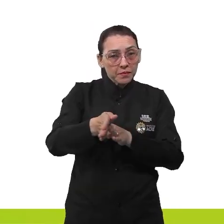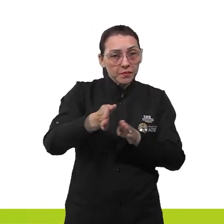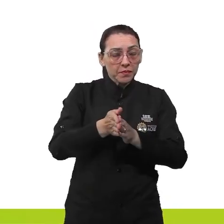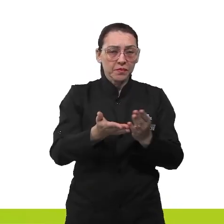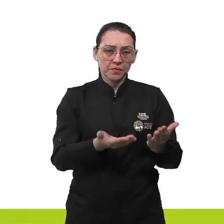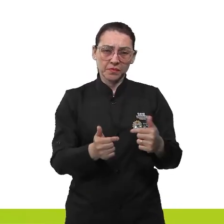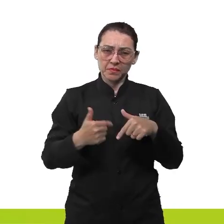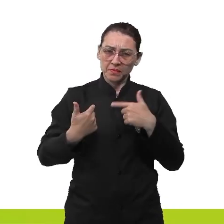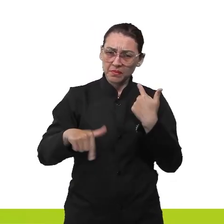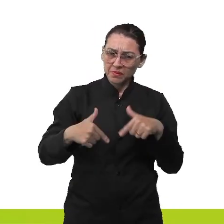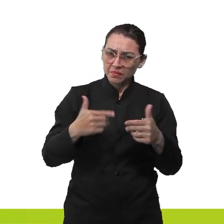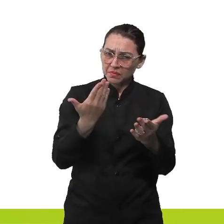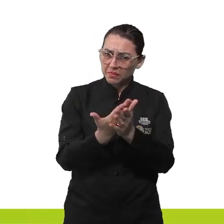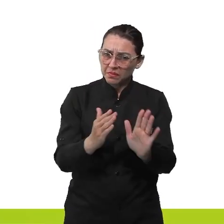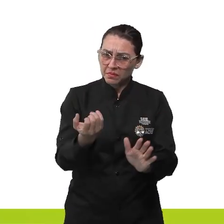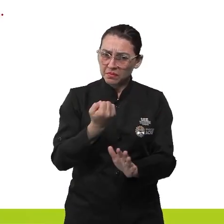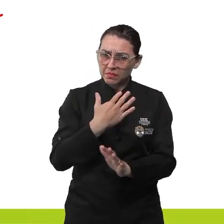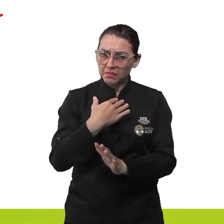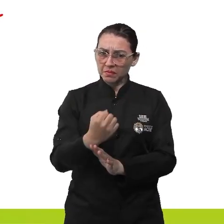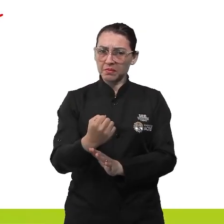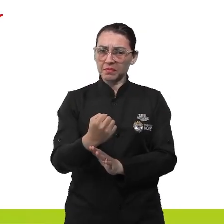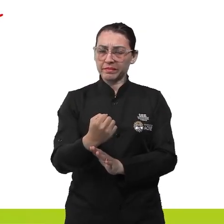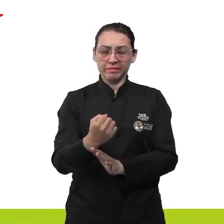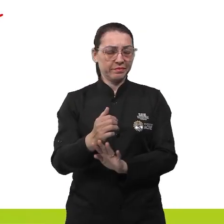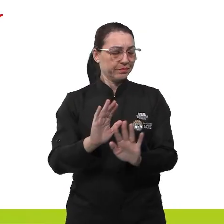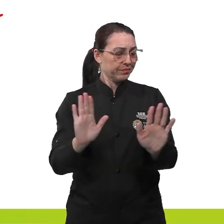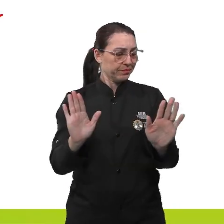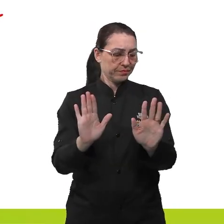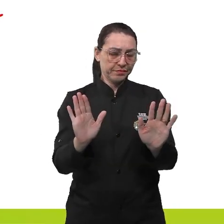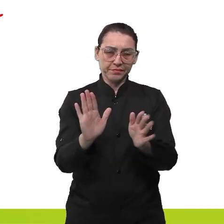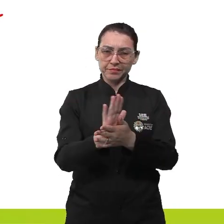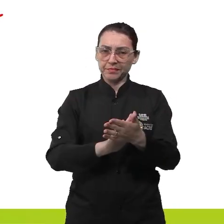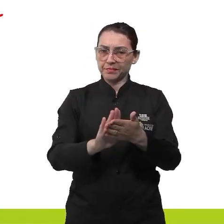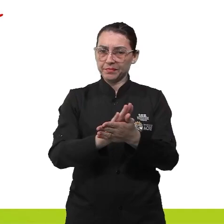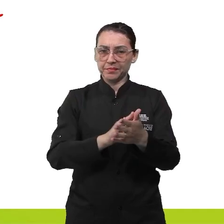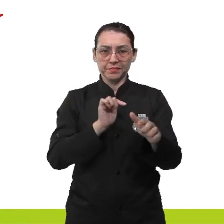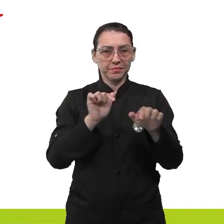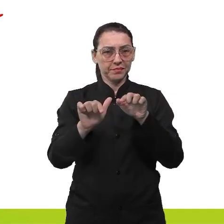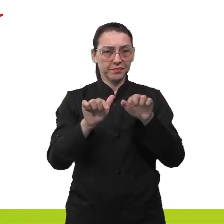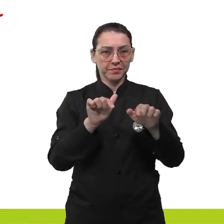a trabalhar para acabar com o suicídio, não foi nem falado em trabalho.